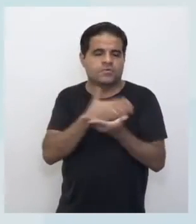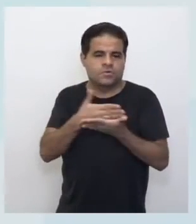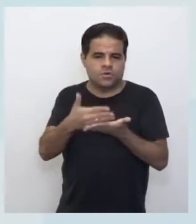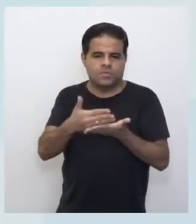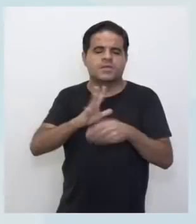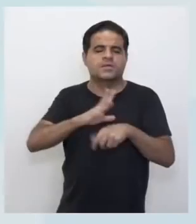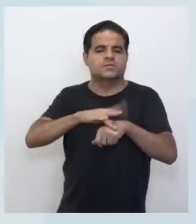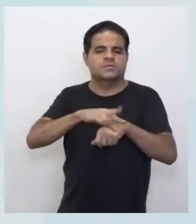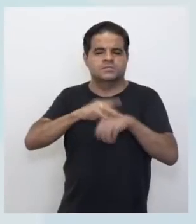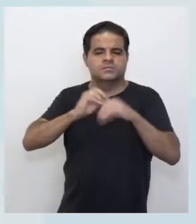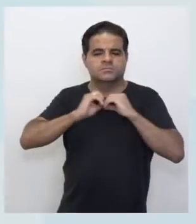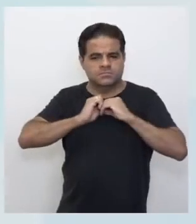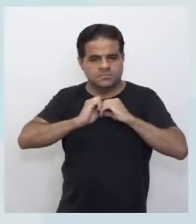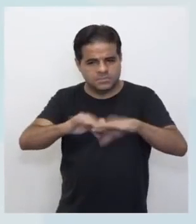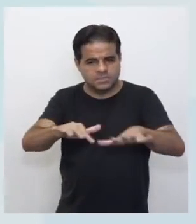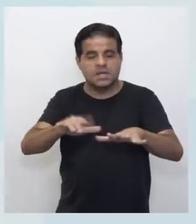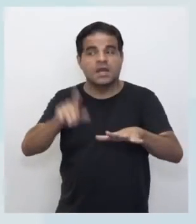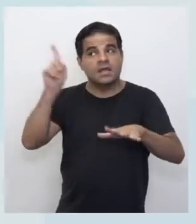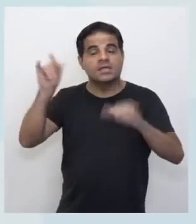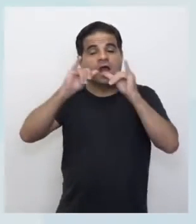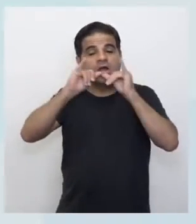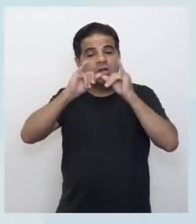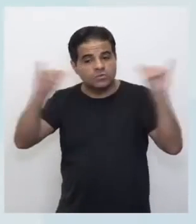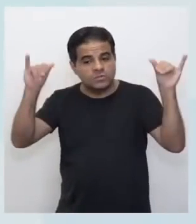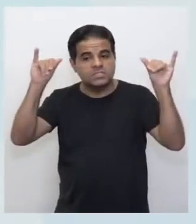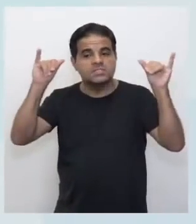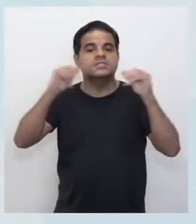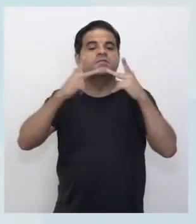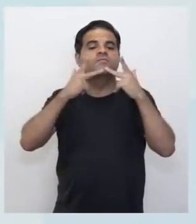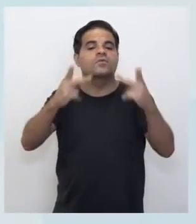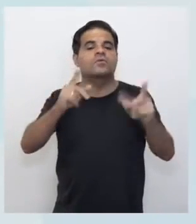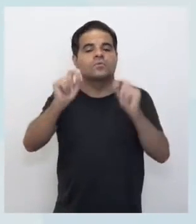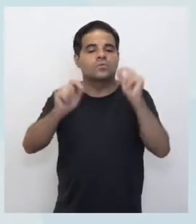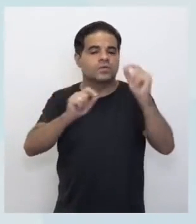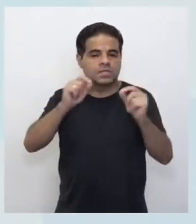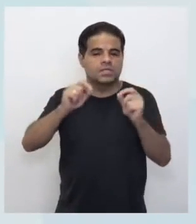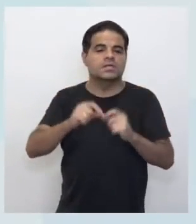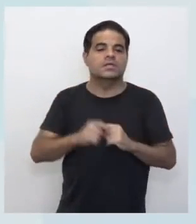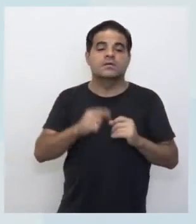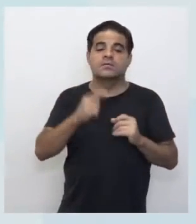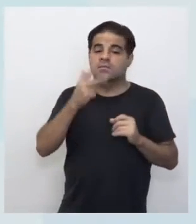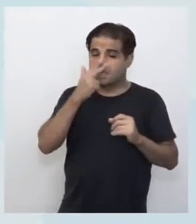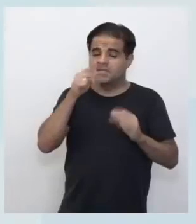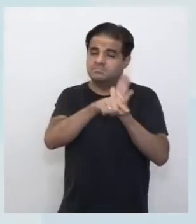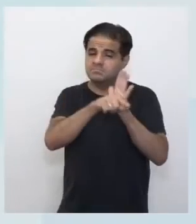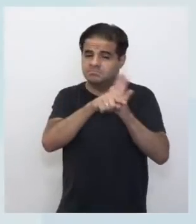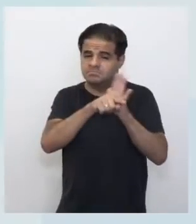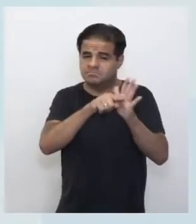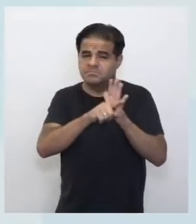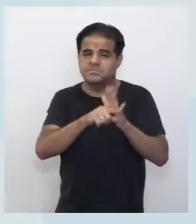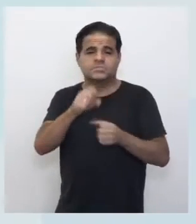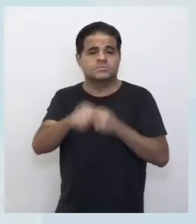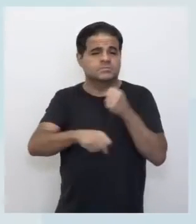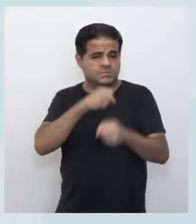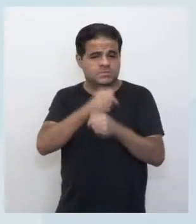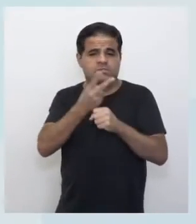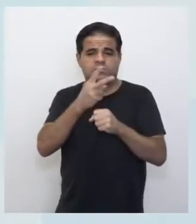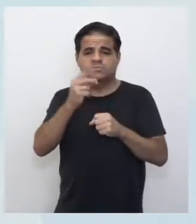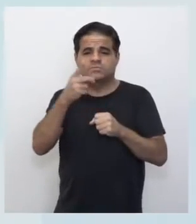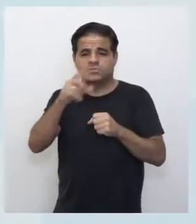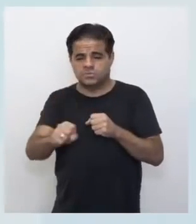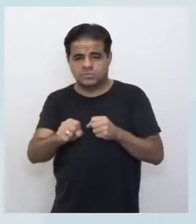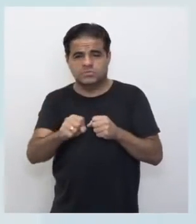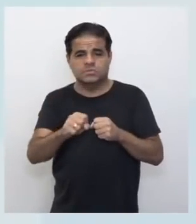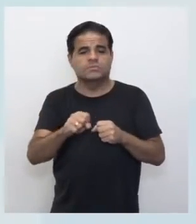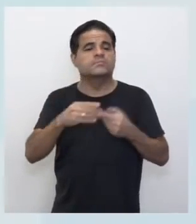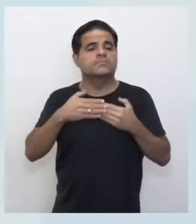pandemia. E essa notícia diz o seguinte: segundo a pesquisa realizada em 2018